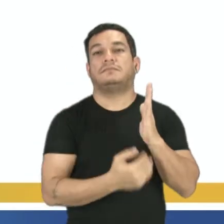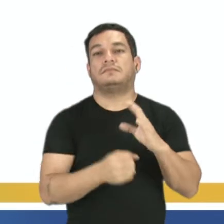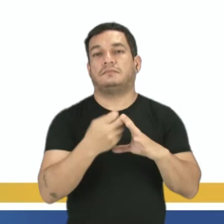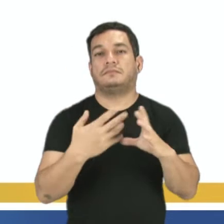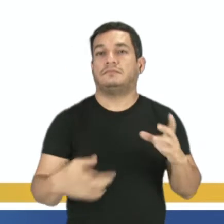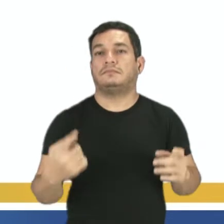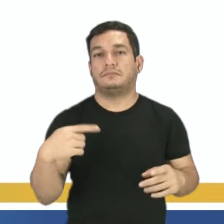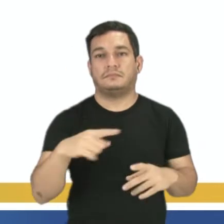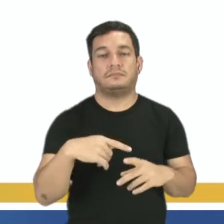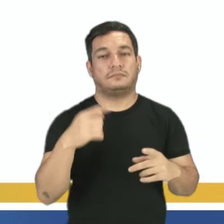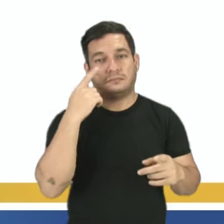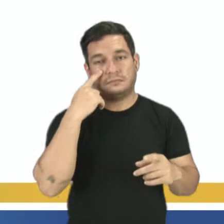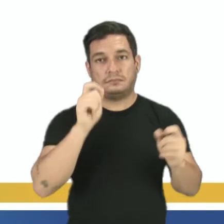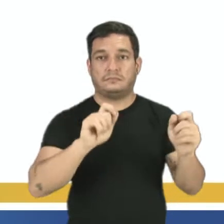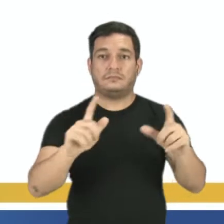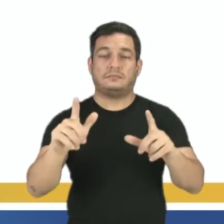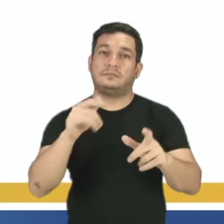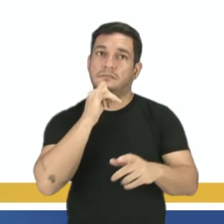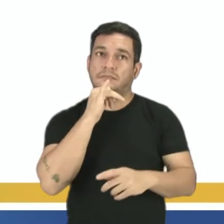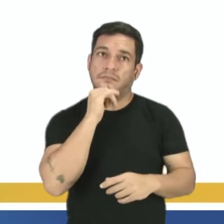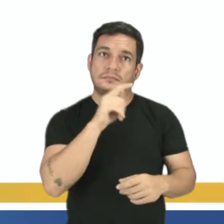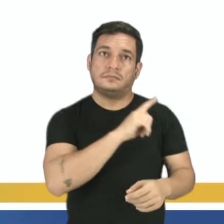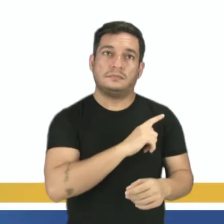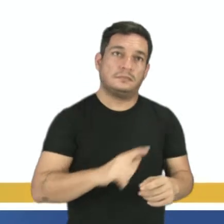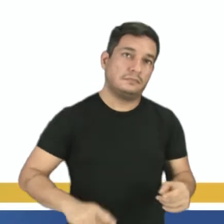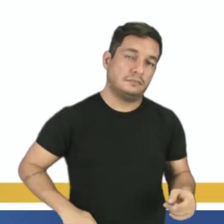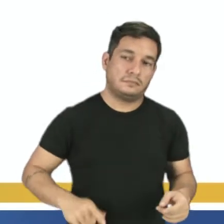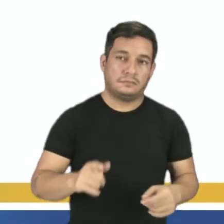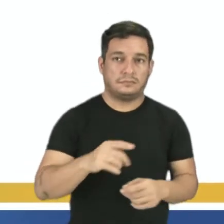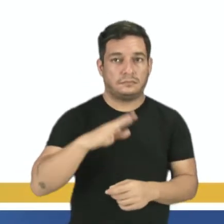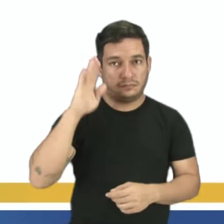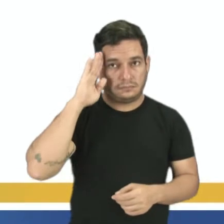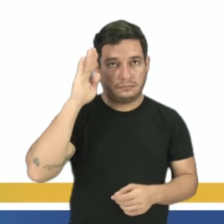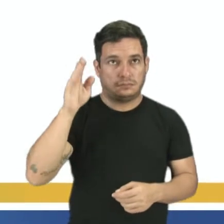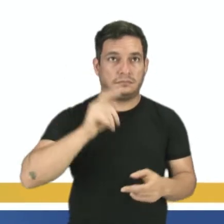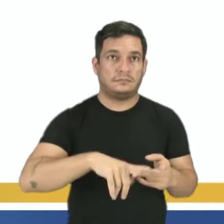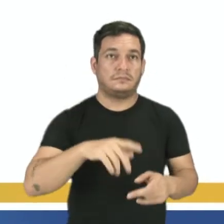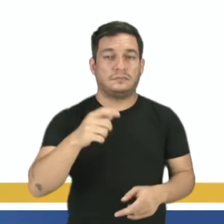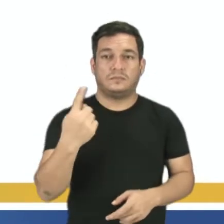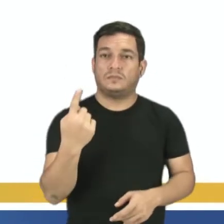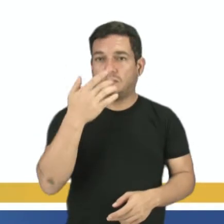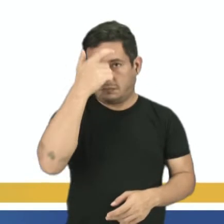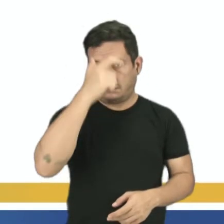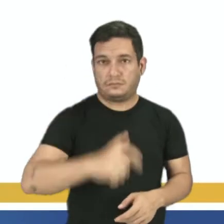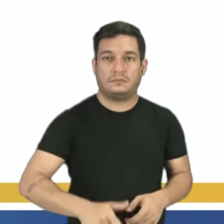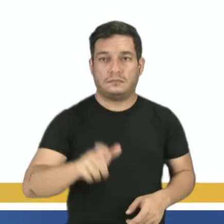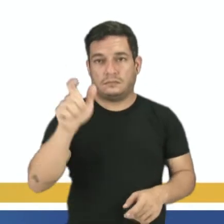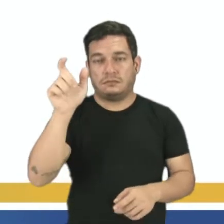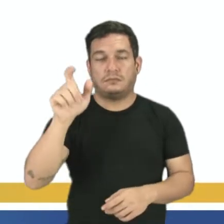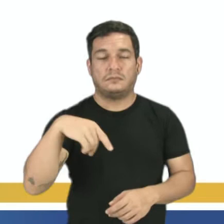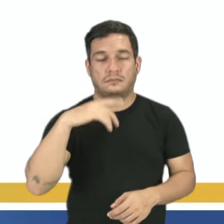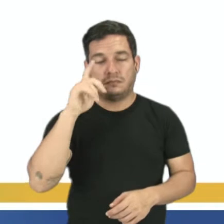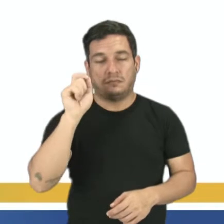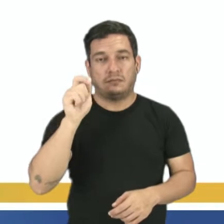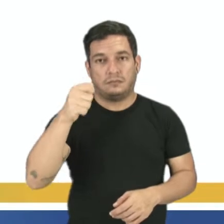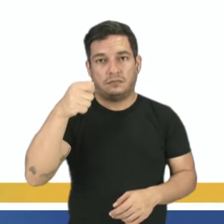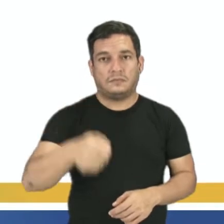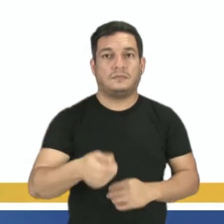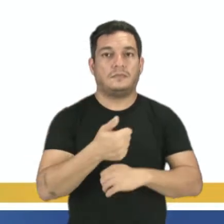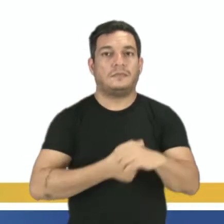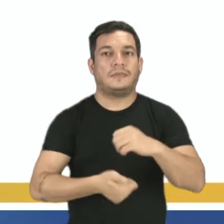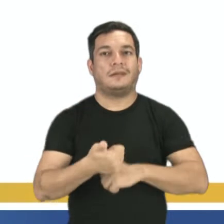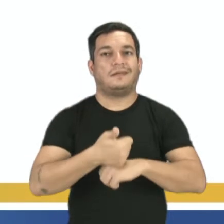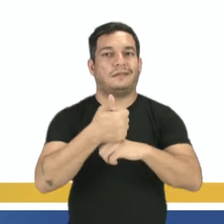características que nós estamos elencando aí. Por exemplo, governo centralizado, apenas um ditador, apenas a imagem de um